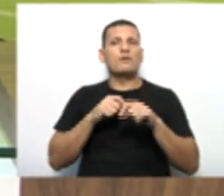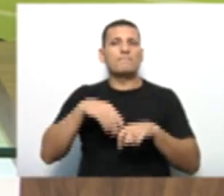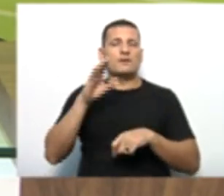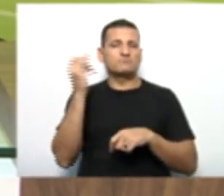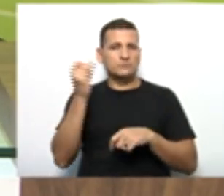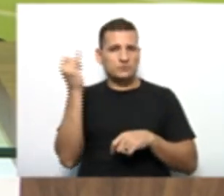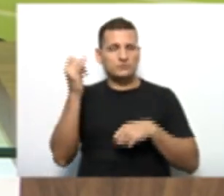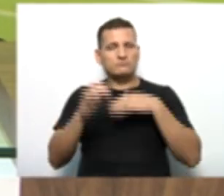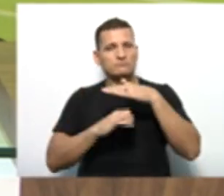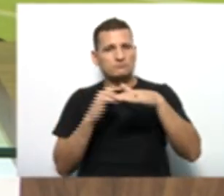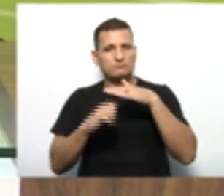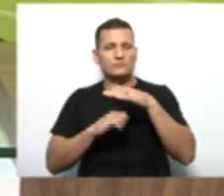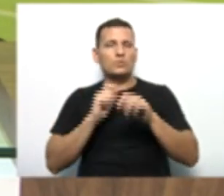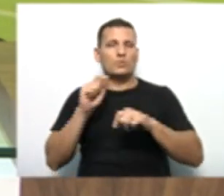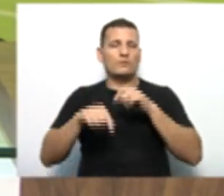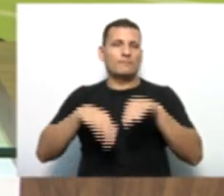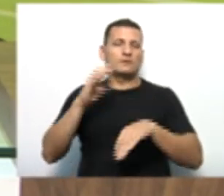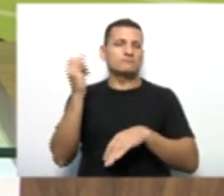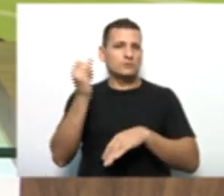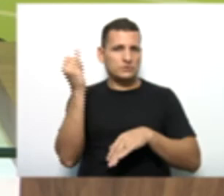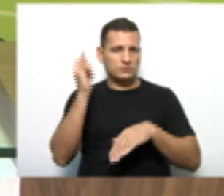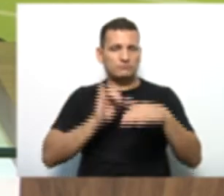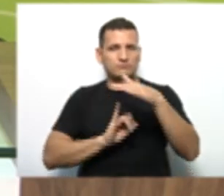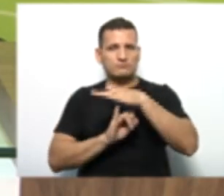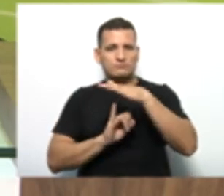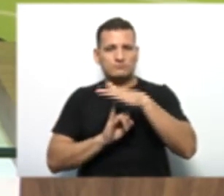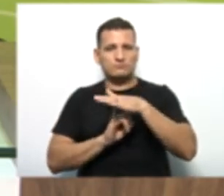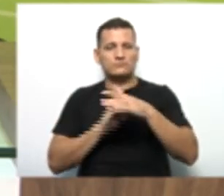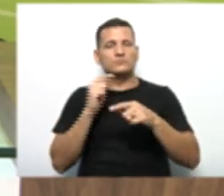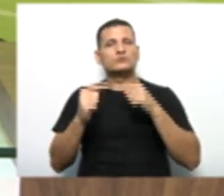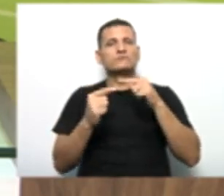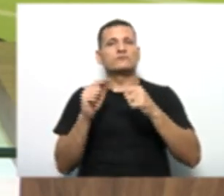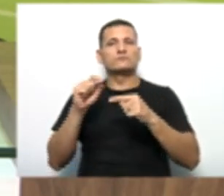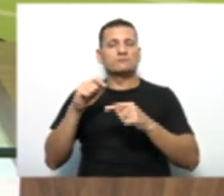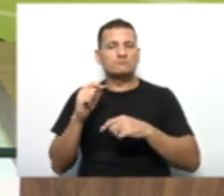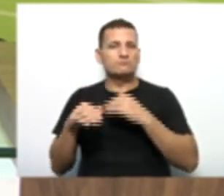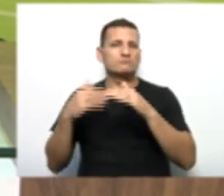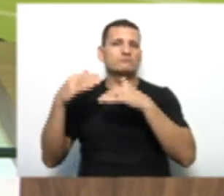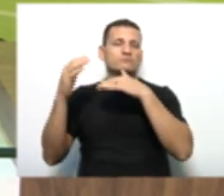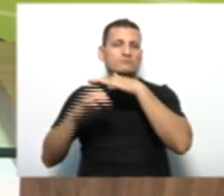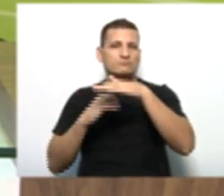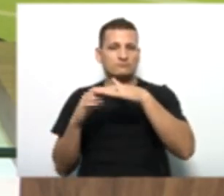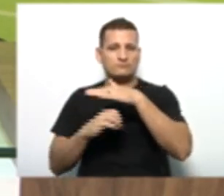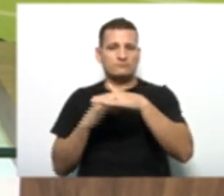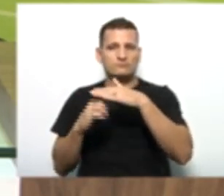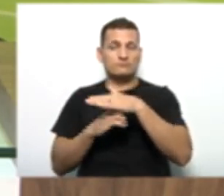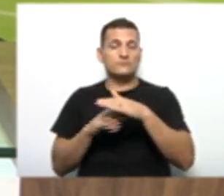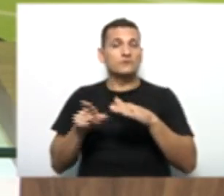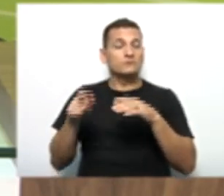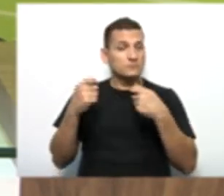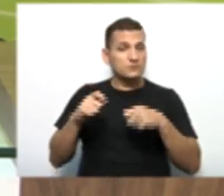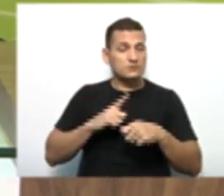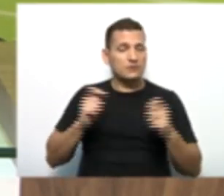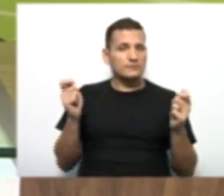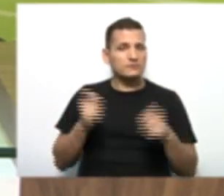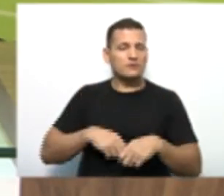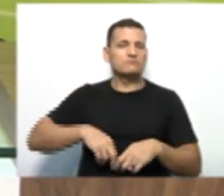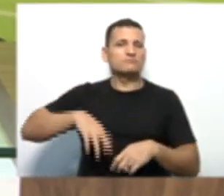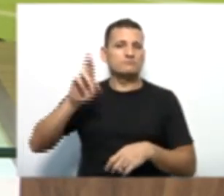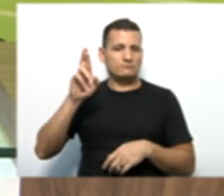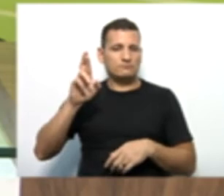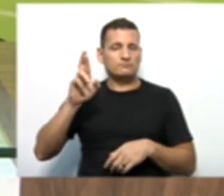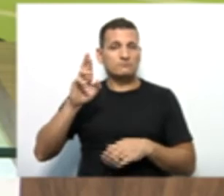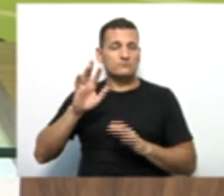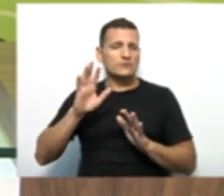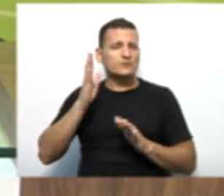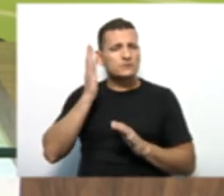para a empresa, aquilo que é mais importante para a instituição, objetivando o crescimento da instituição. Então, ele precisa ter a capacidade de decidir, mesmo